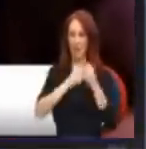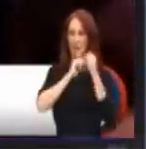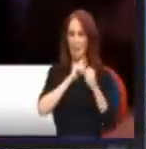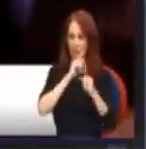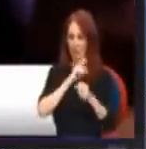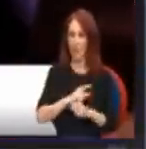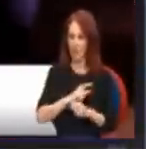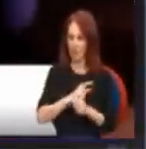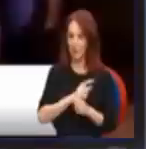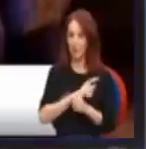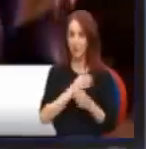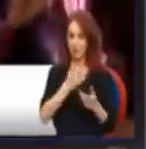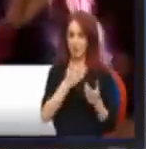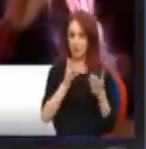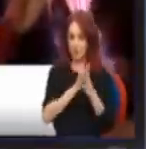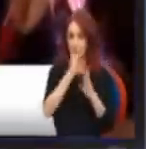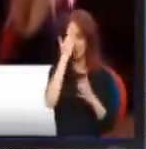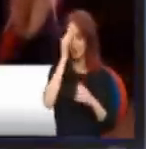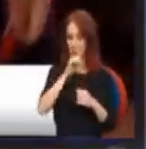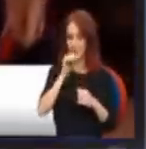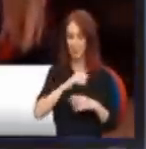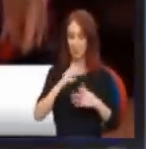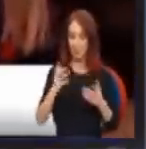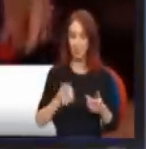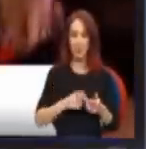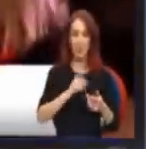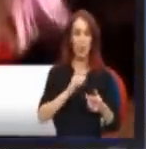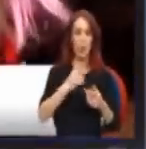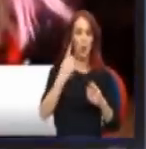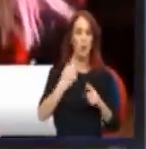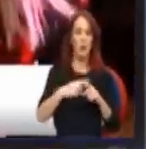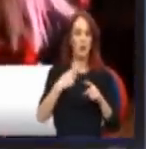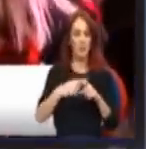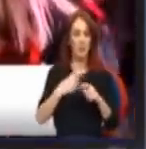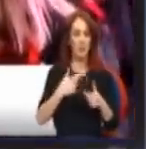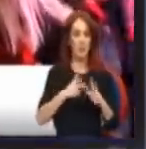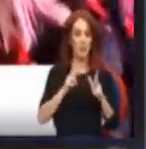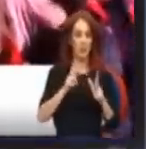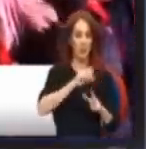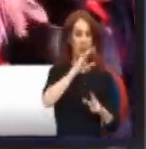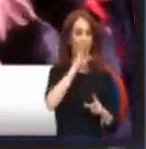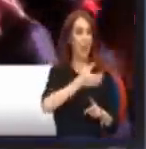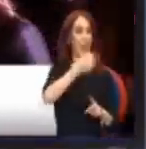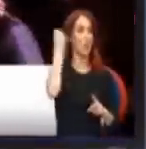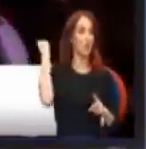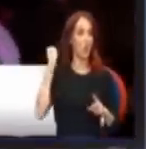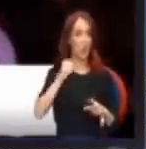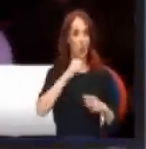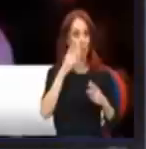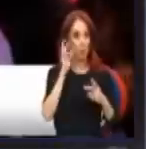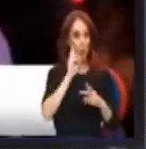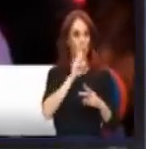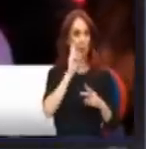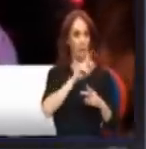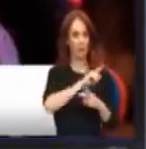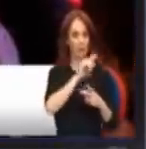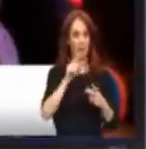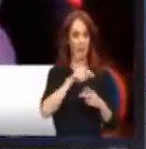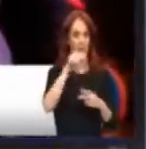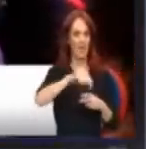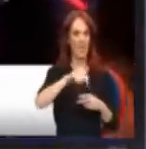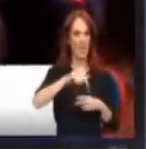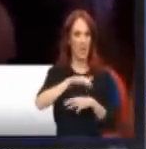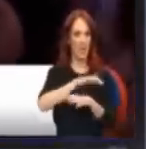uma vitória. Operou duas reviravoltas, uma na final dos Libertadores com grande alma, todos nós assistimos e aqui estava um